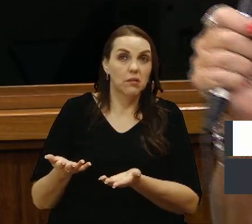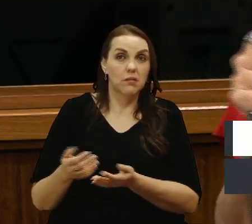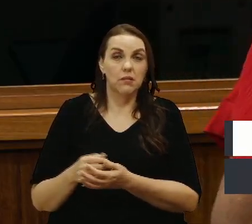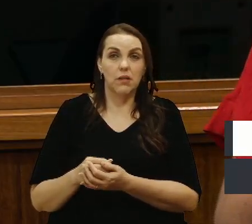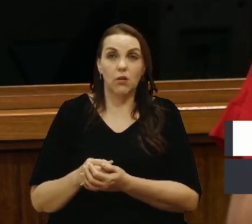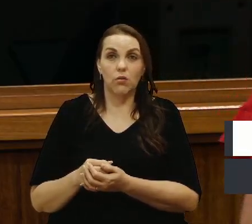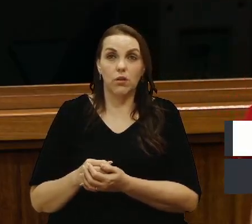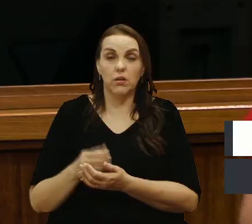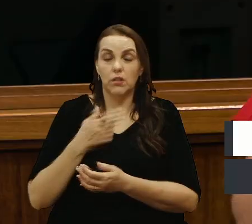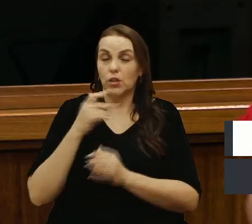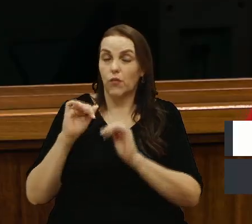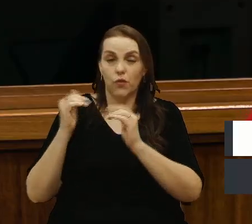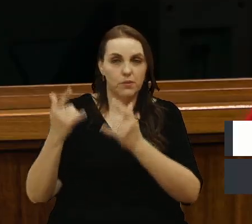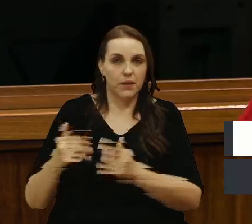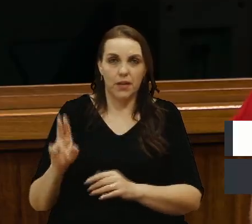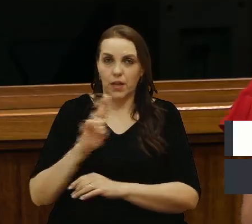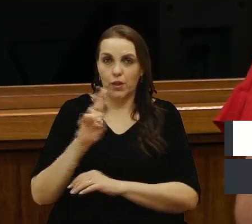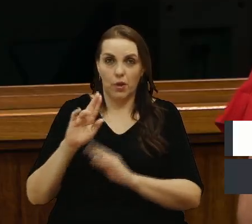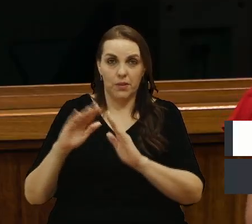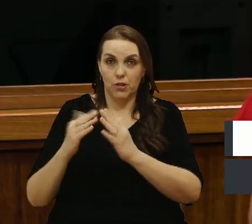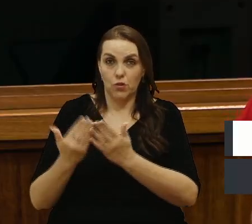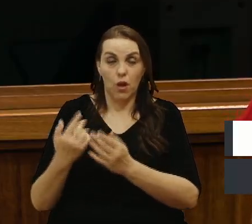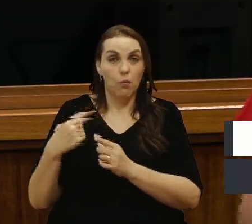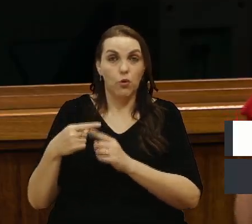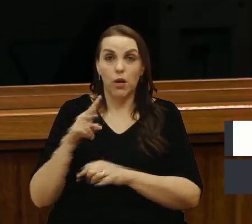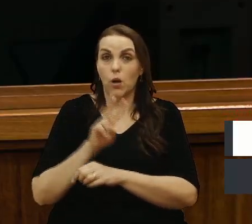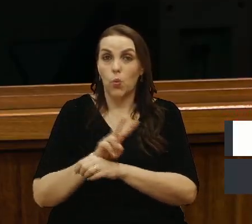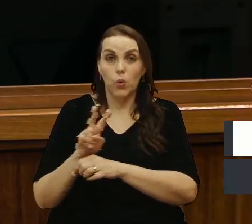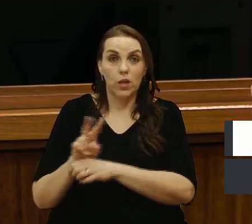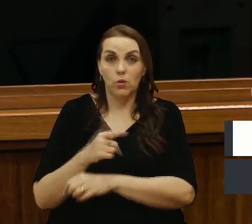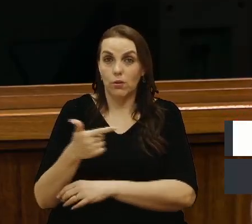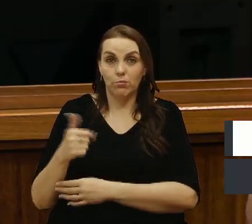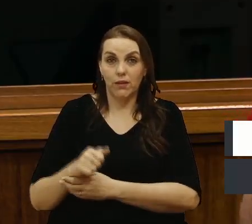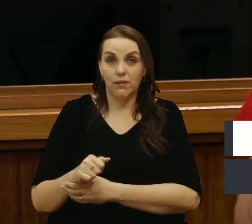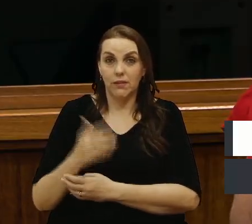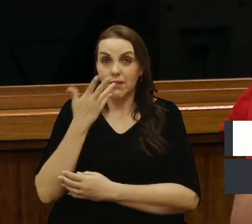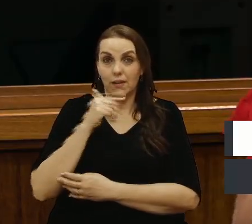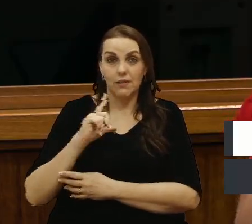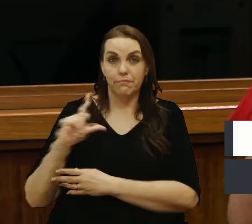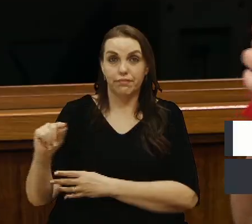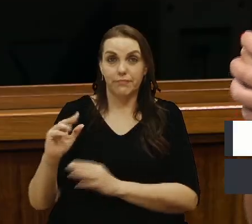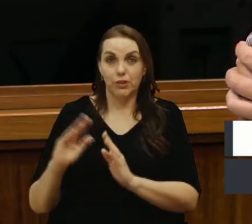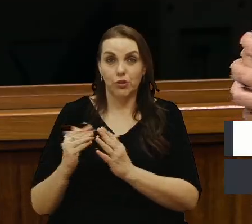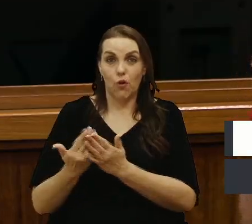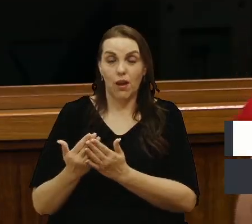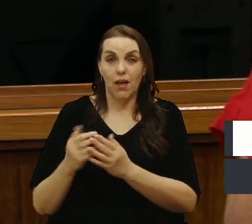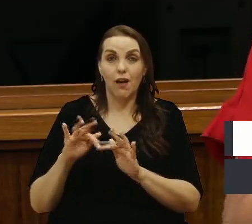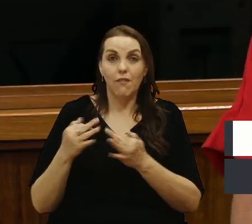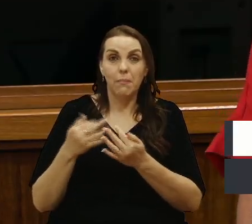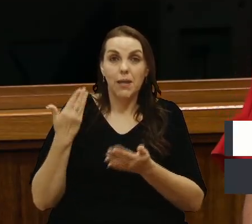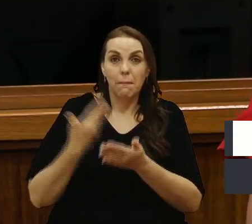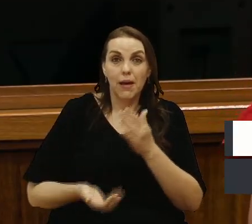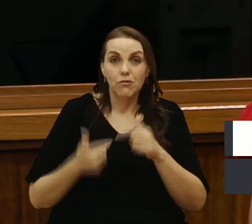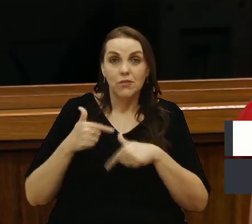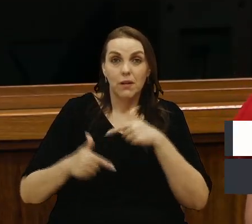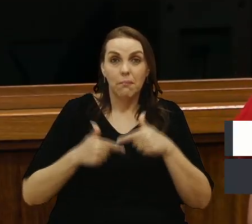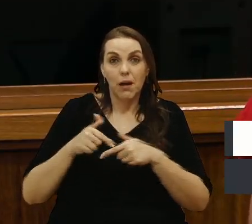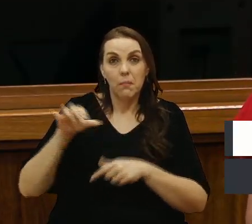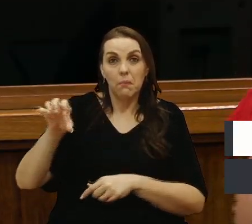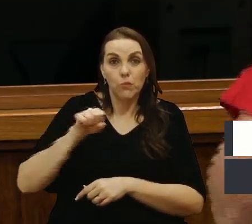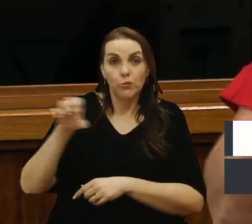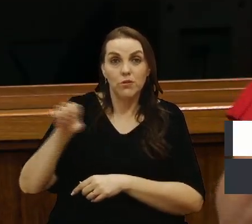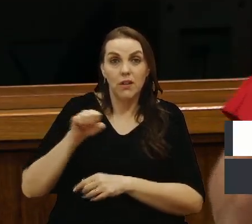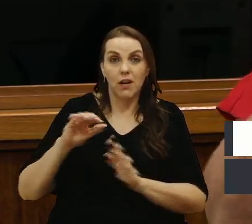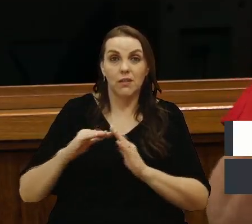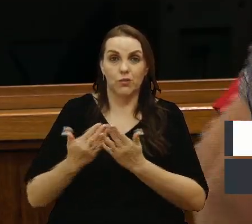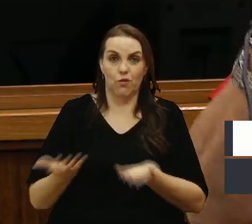isso nem vou falar da escola, porque não tem cuidador e a criança precisa sair da escola, a família está perdendo trabalho para ir buscar a escola.